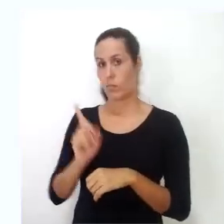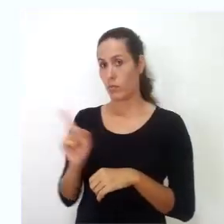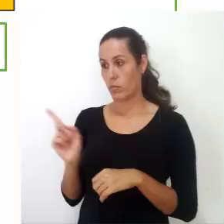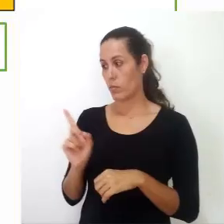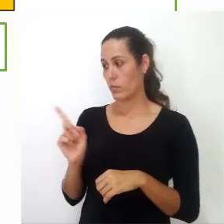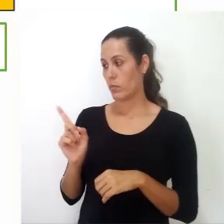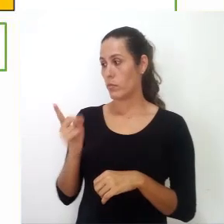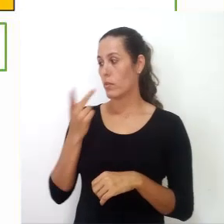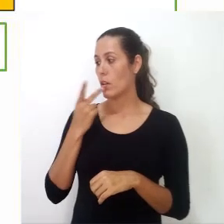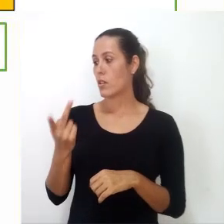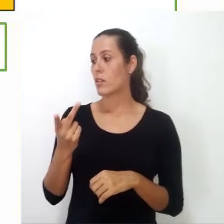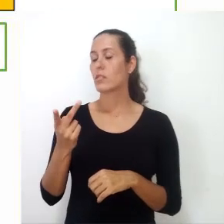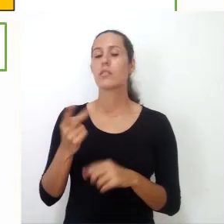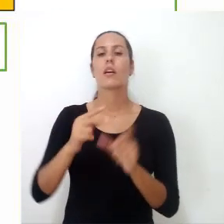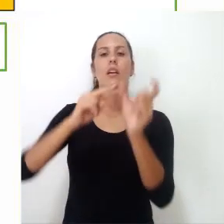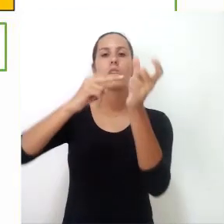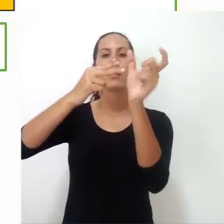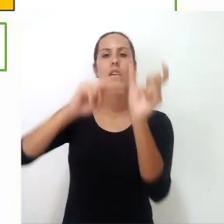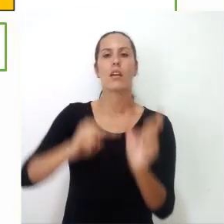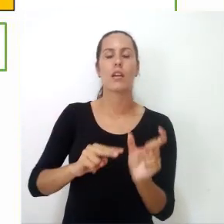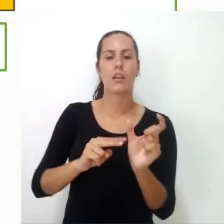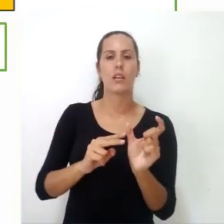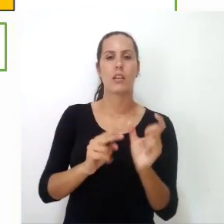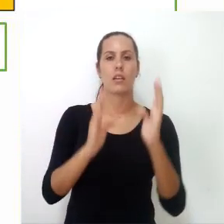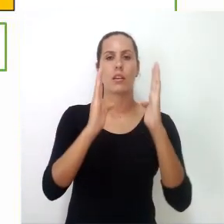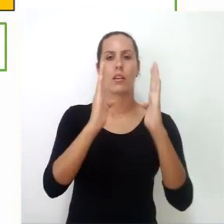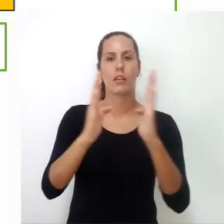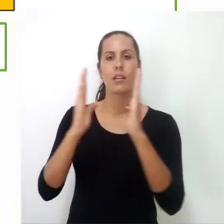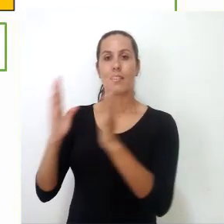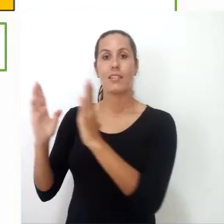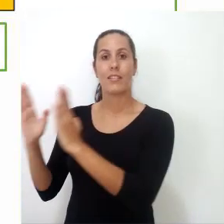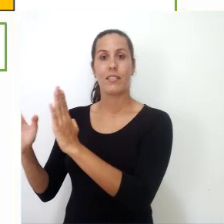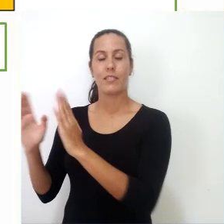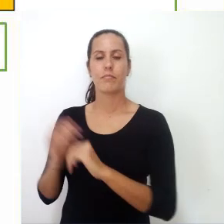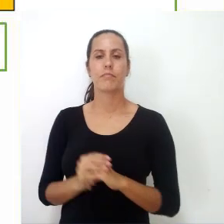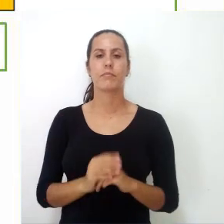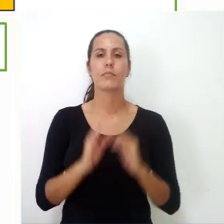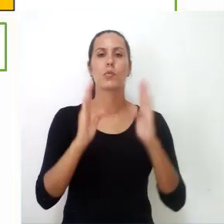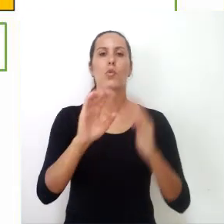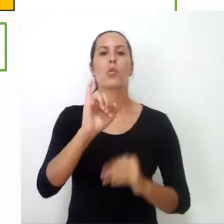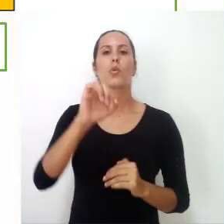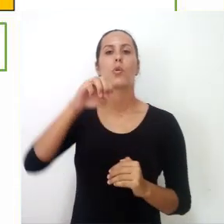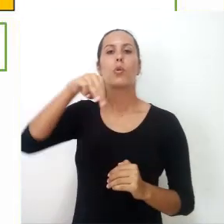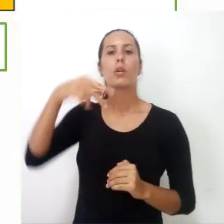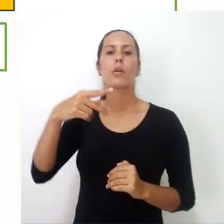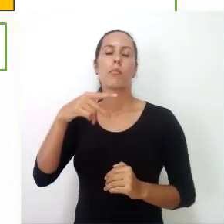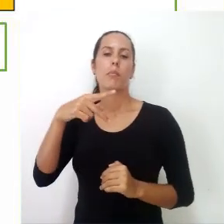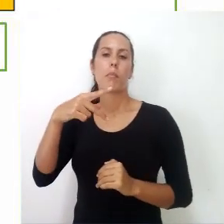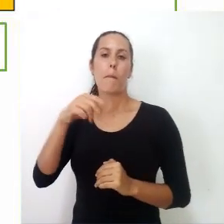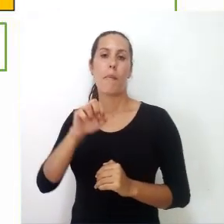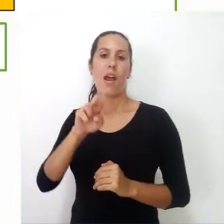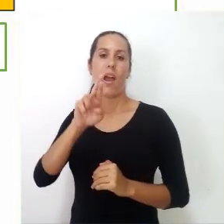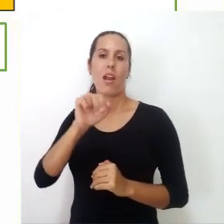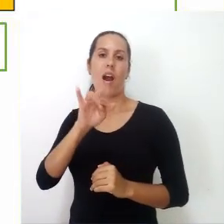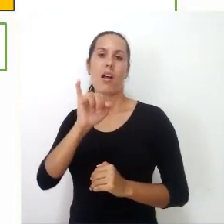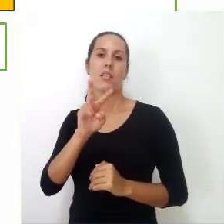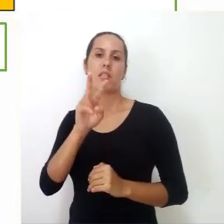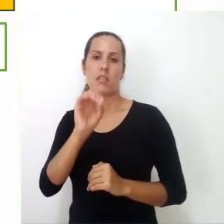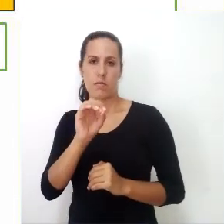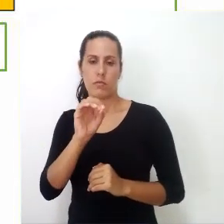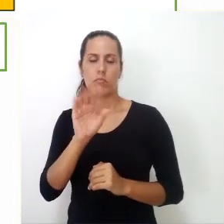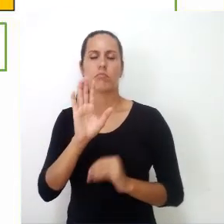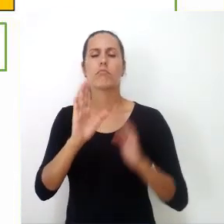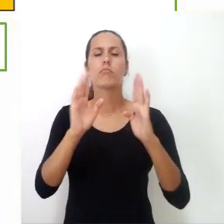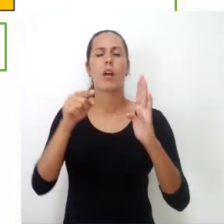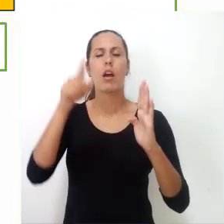tela nós temos aqui o imperativo, a conjugação do imperativo, certo? Então aqui é importante